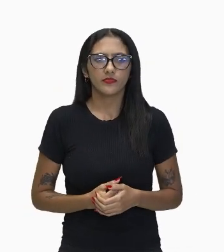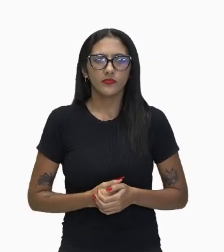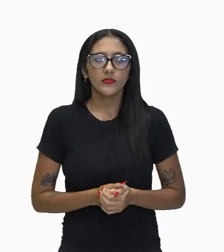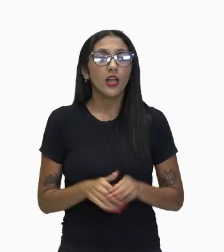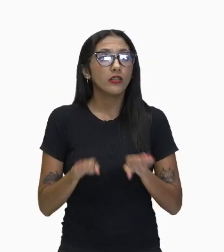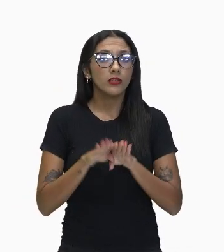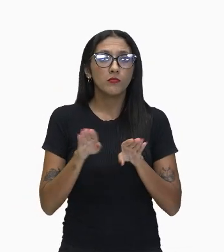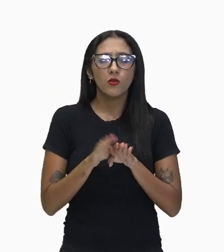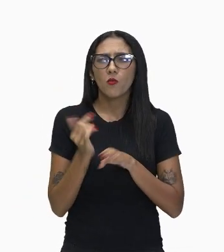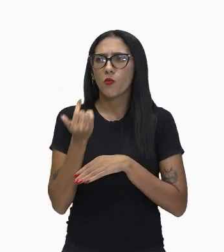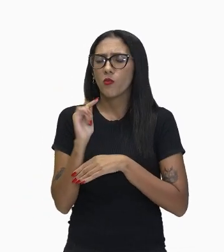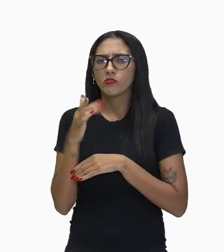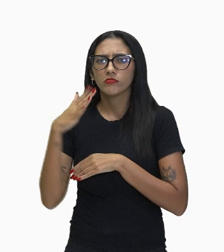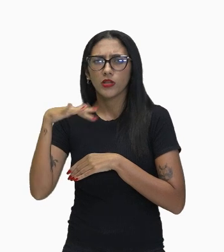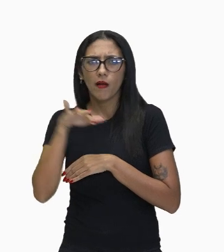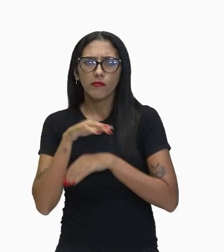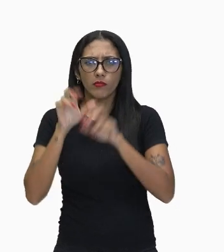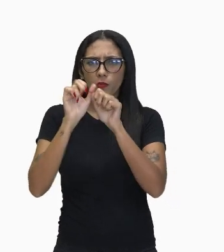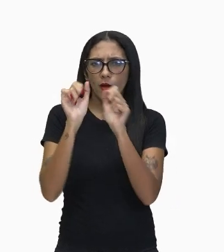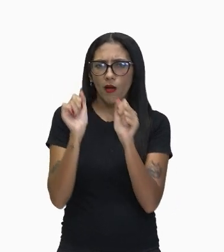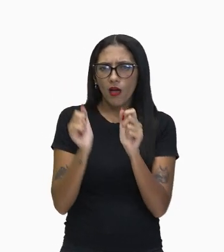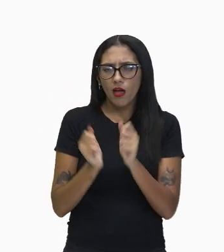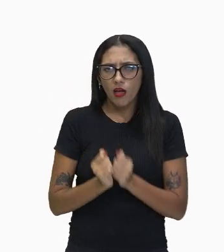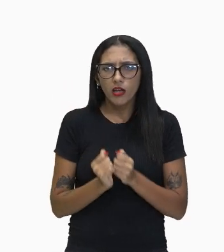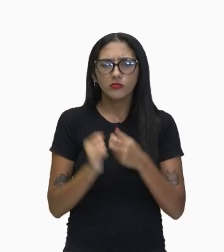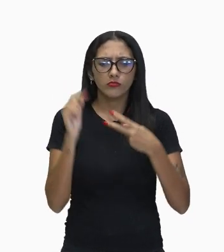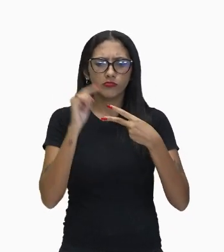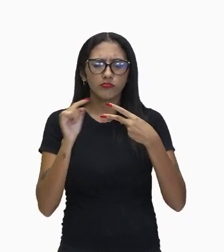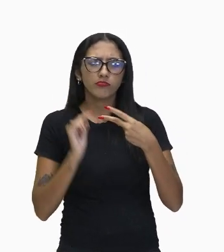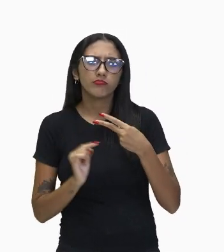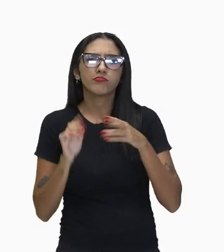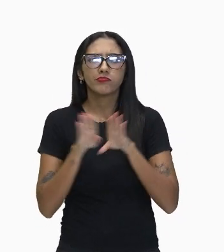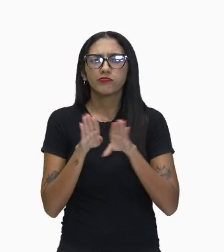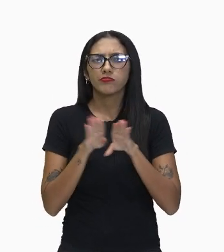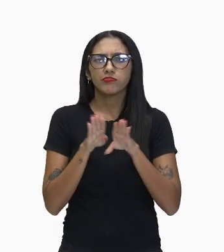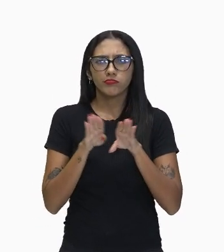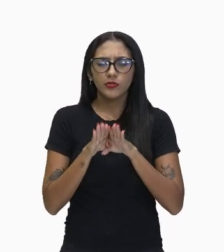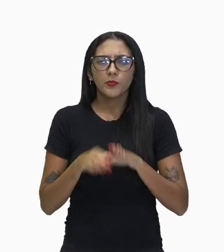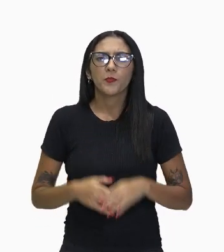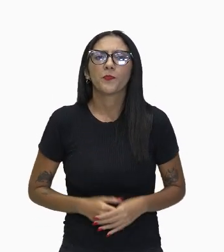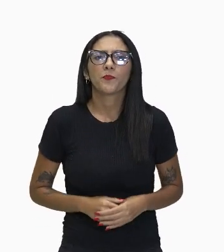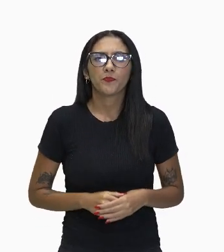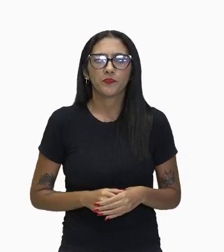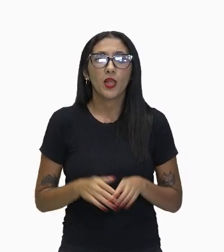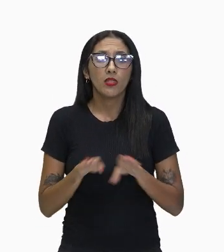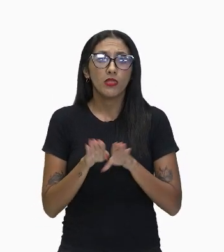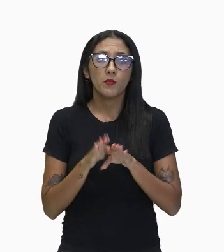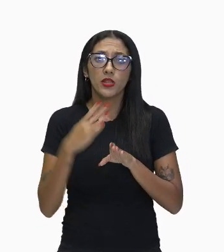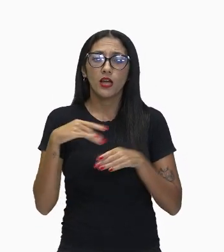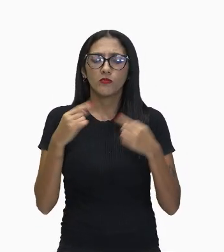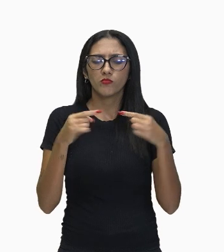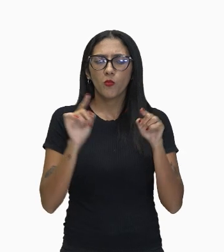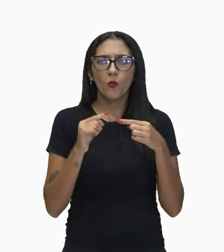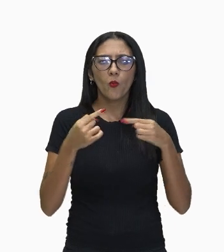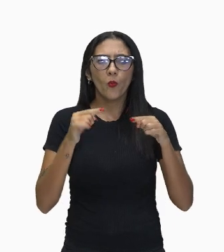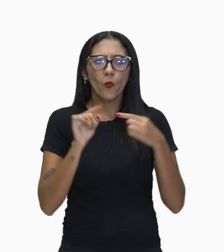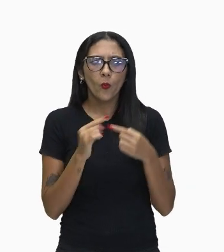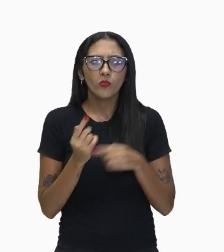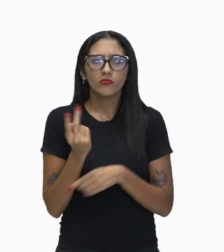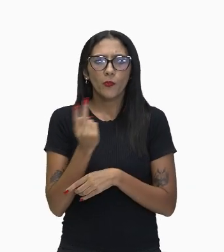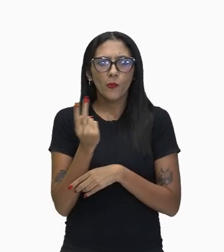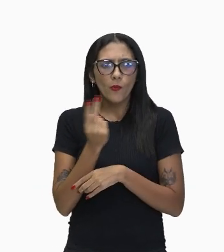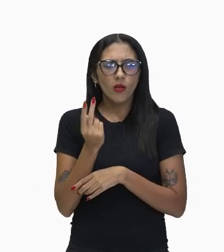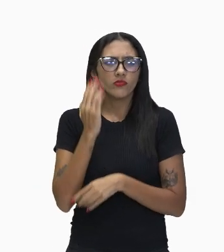Artistas plásticos como Di Cavalcanti e Anita Malfatti, e músicos como Villa-Lobos e